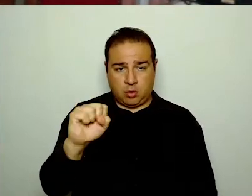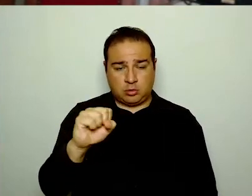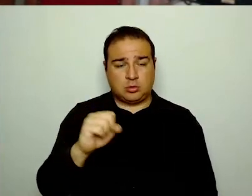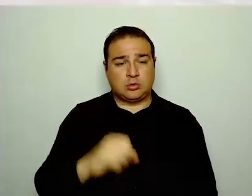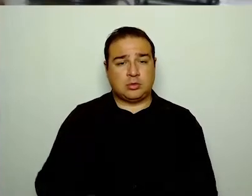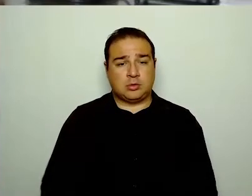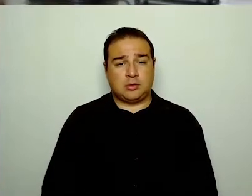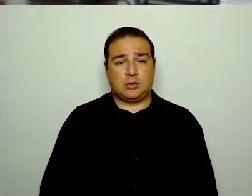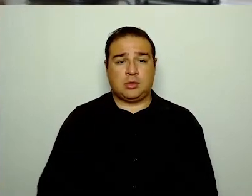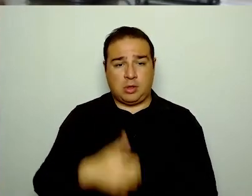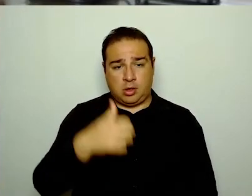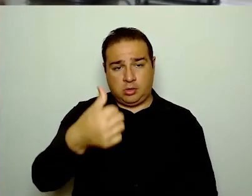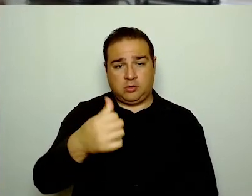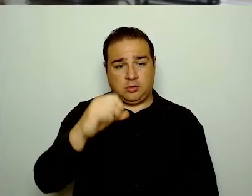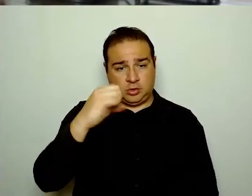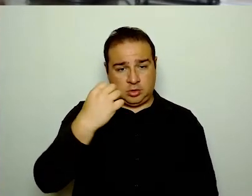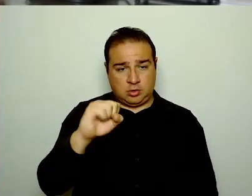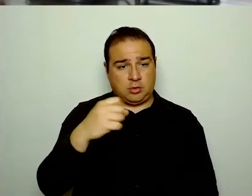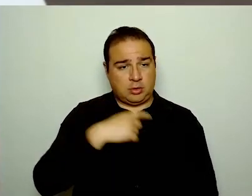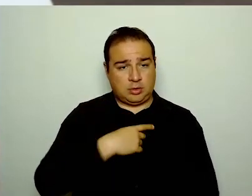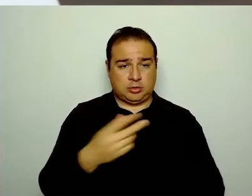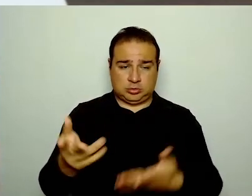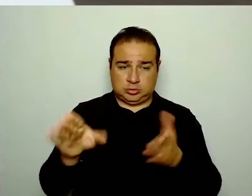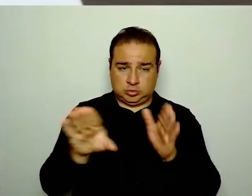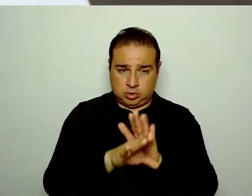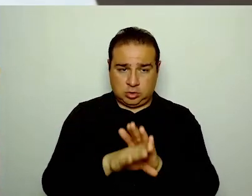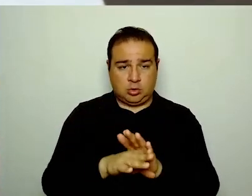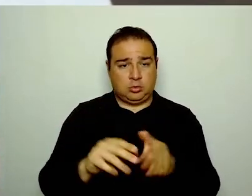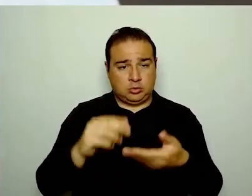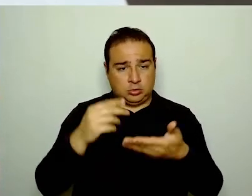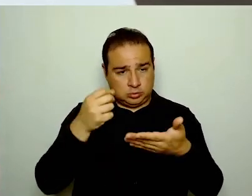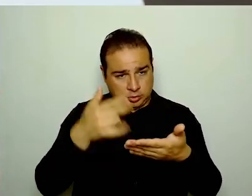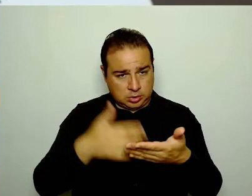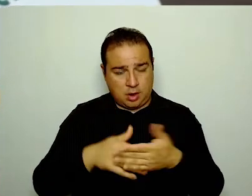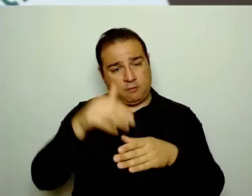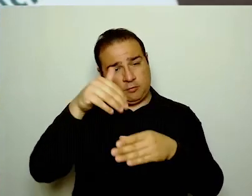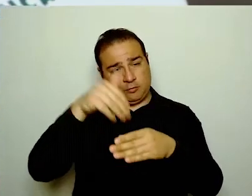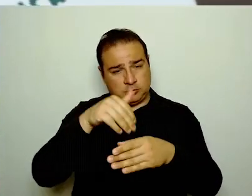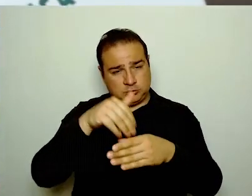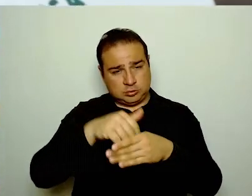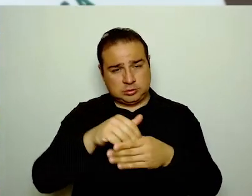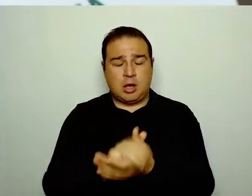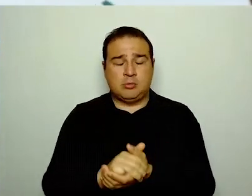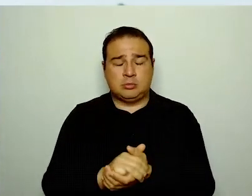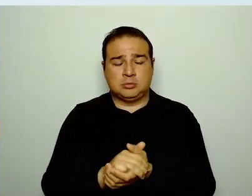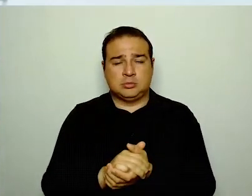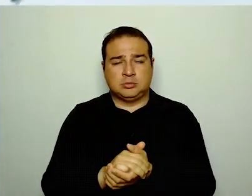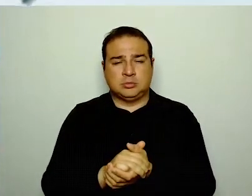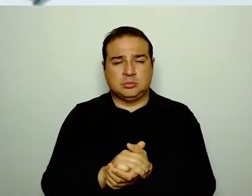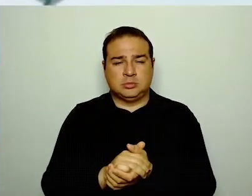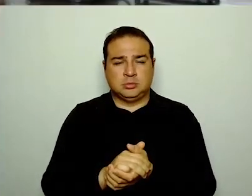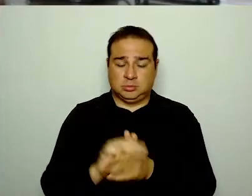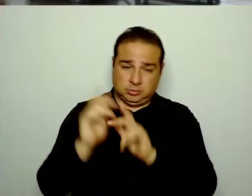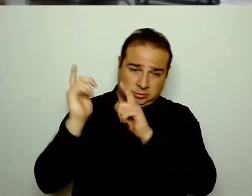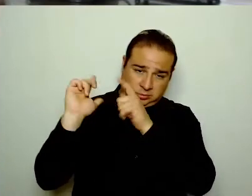98. Em 98, nós recebemos o manual da votação